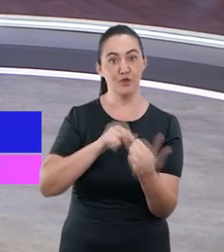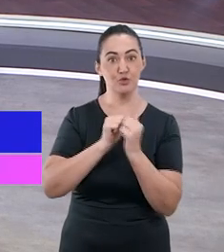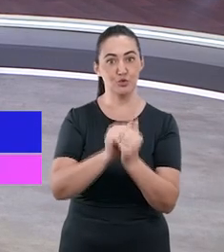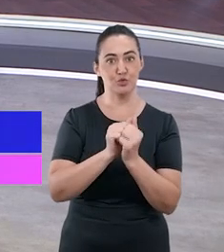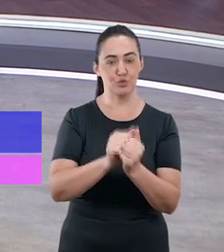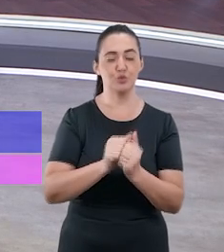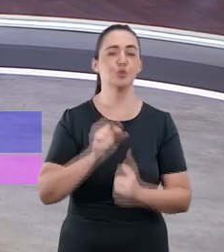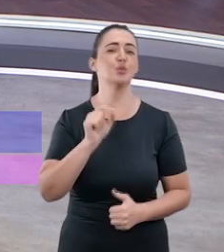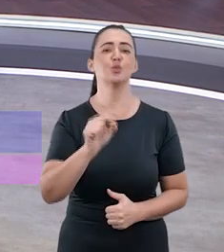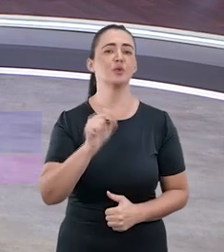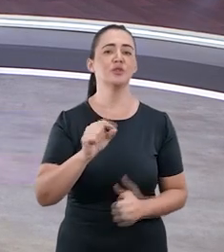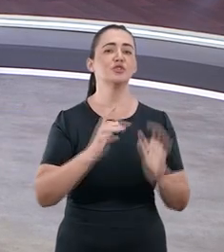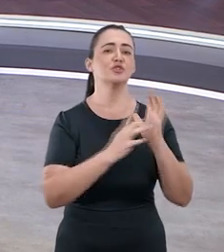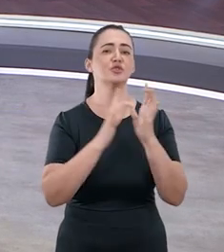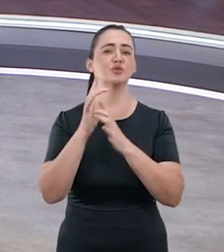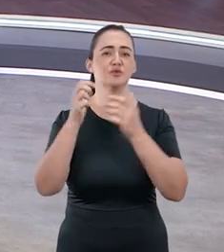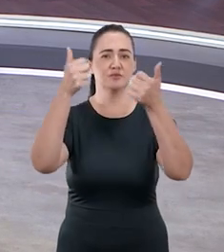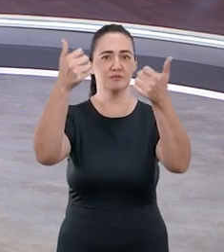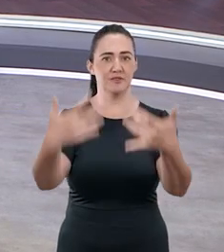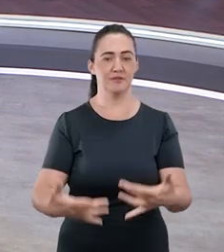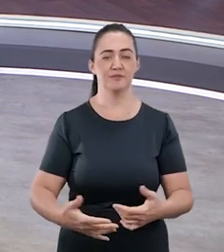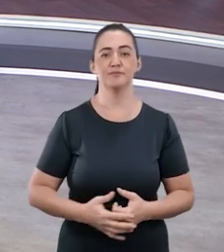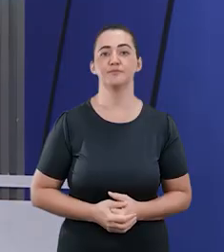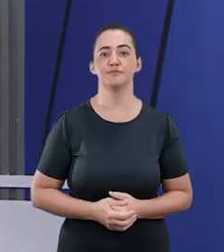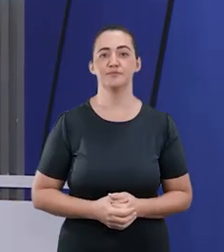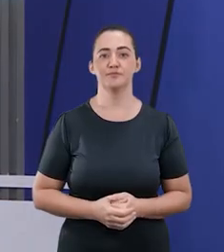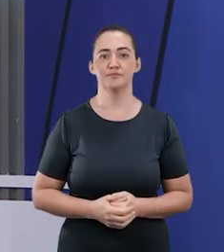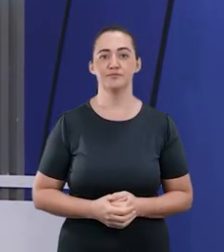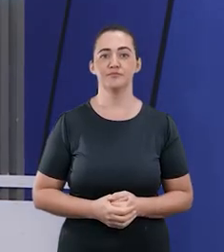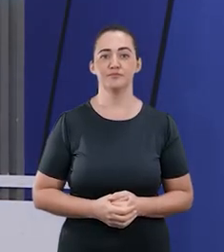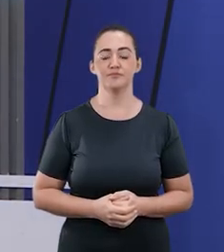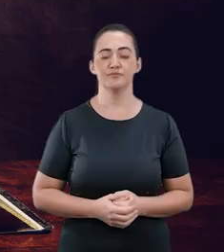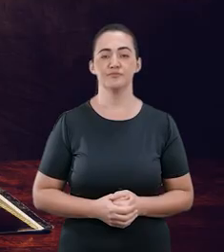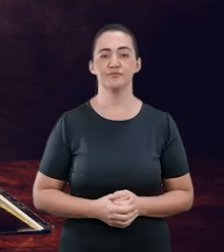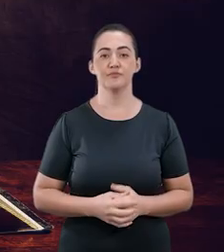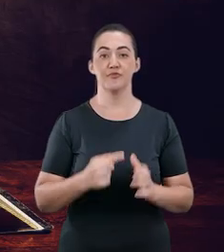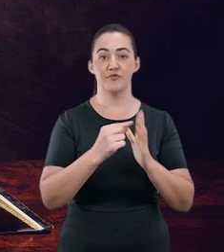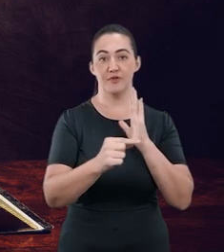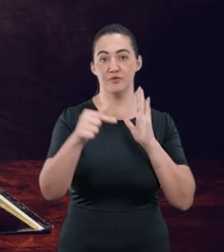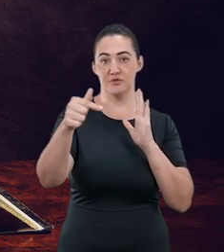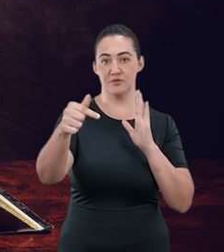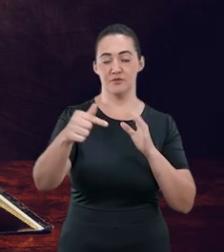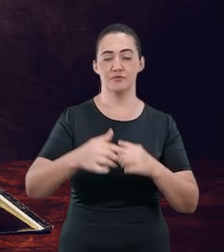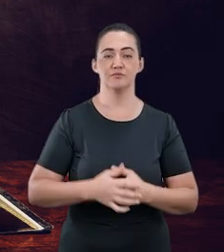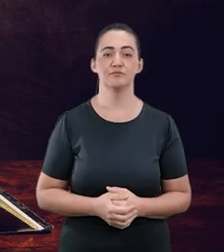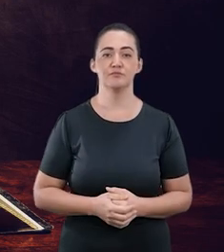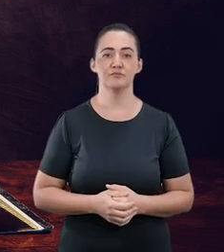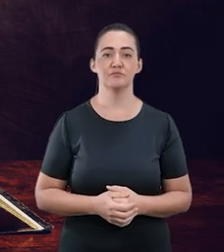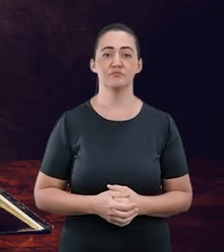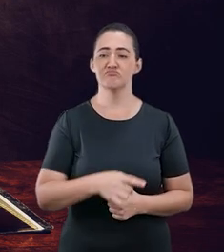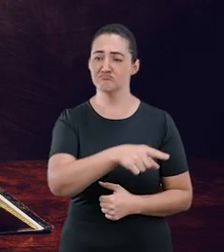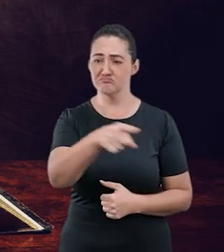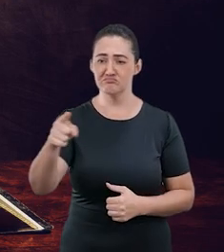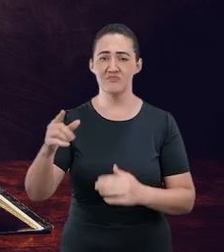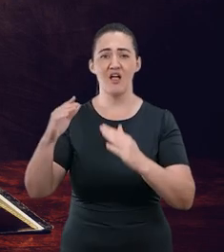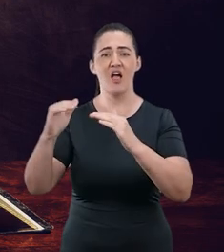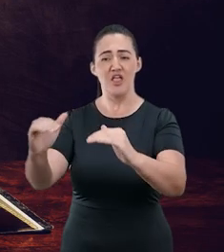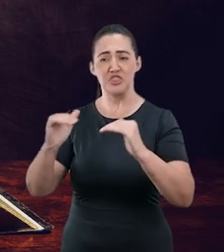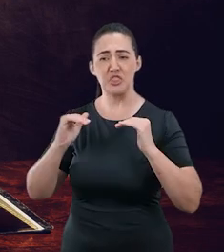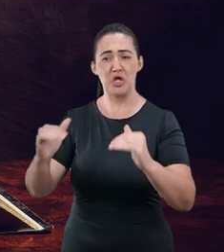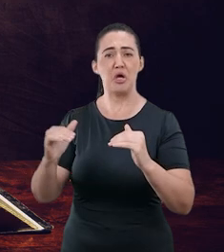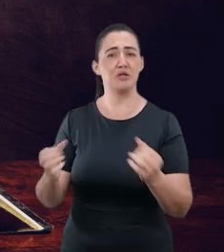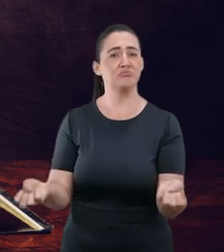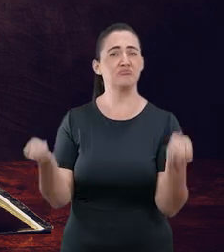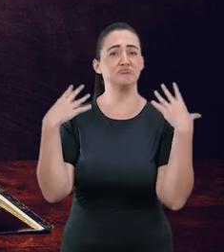para ver o que Jesus está nos dizendo. Vamos lá, versículo número 7. e em vão me adoram,